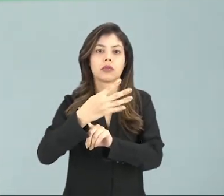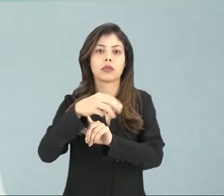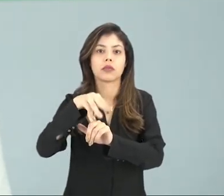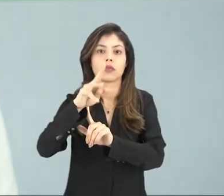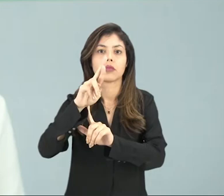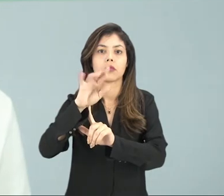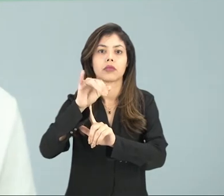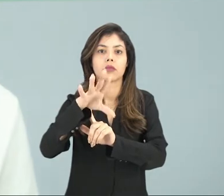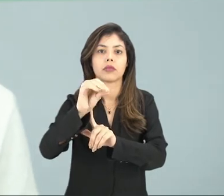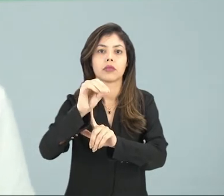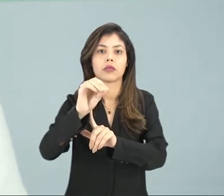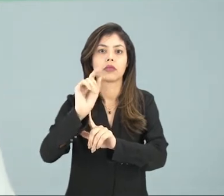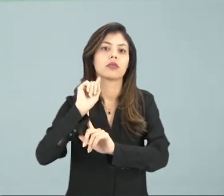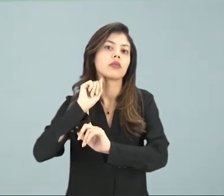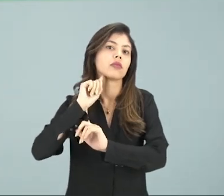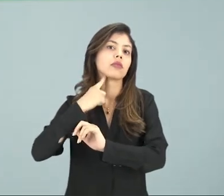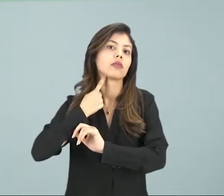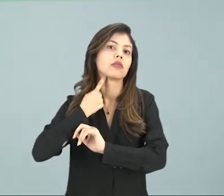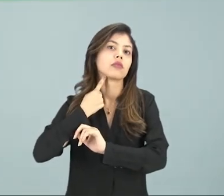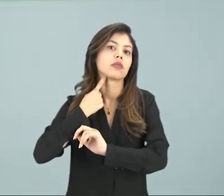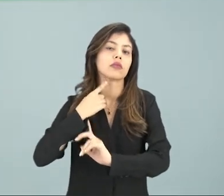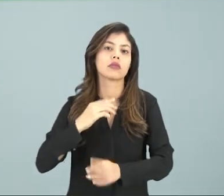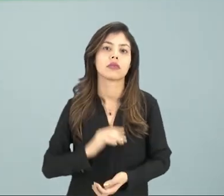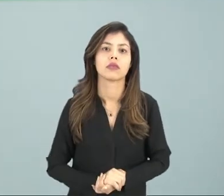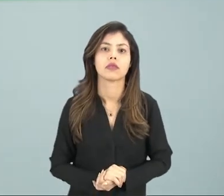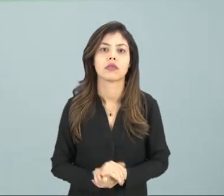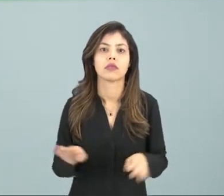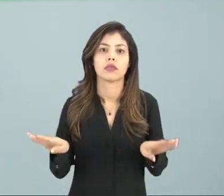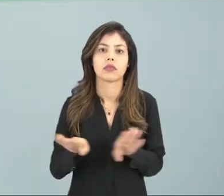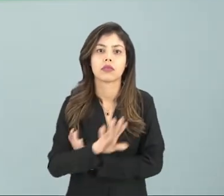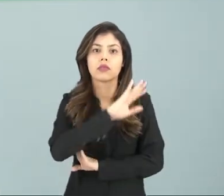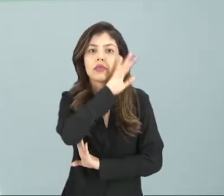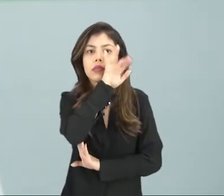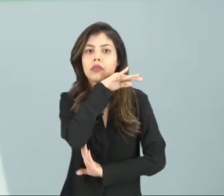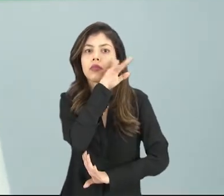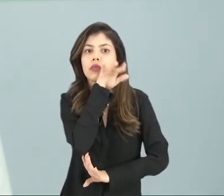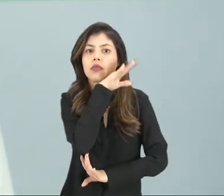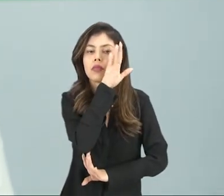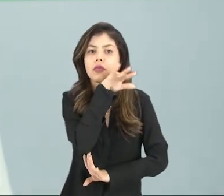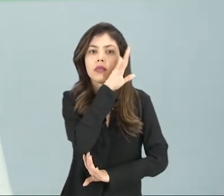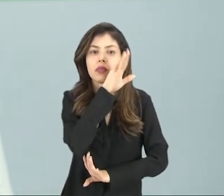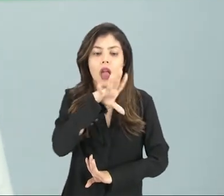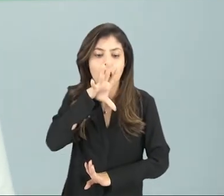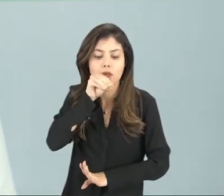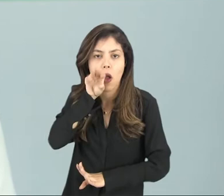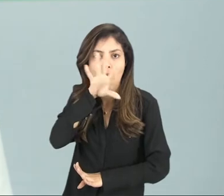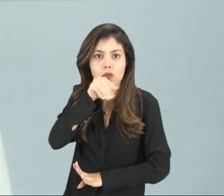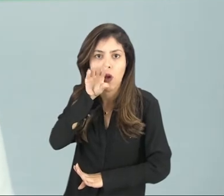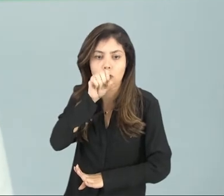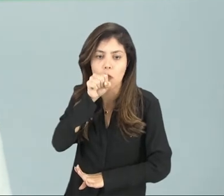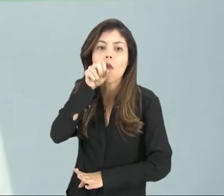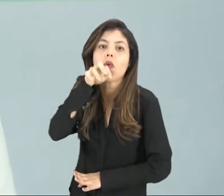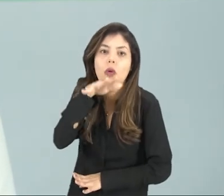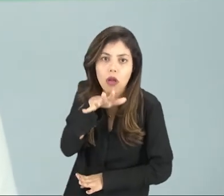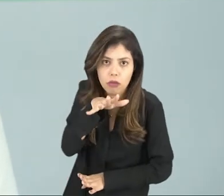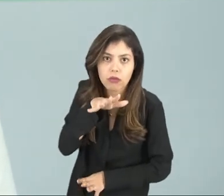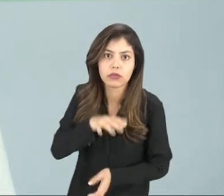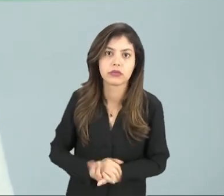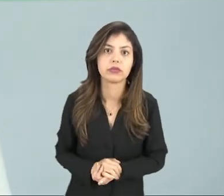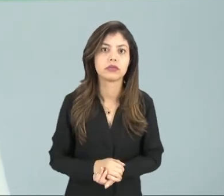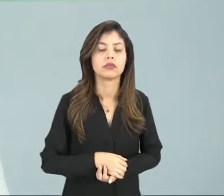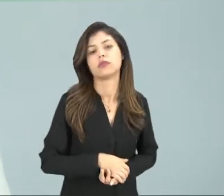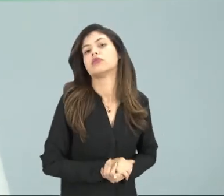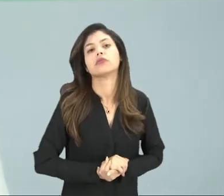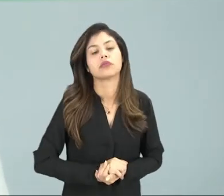proveniente de lixos e também até mesmo de animais ruminantes que se alimentam durante